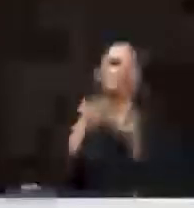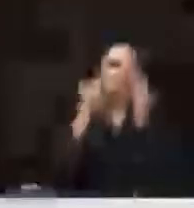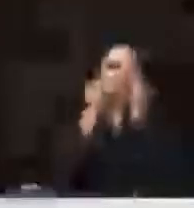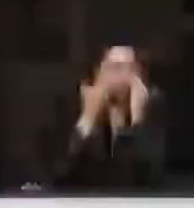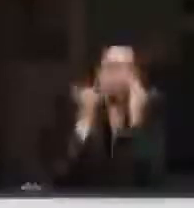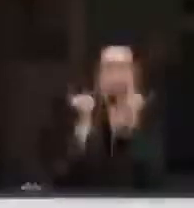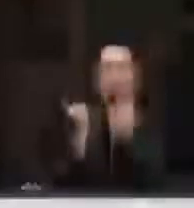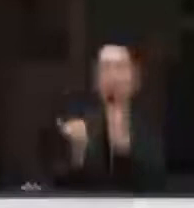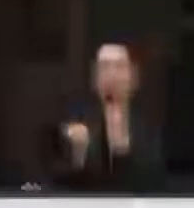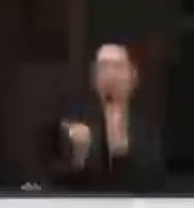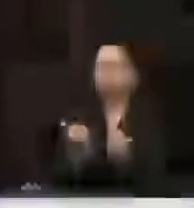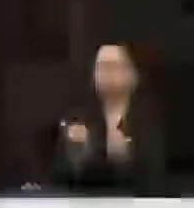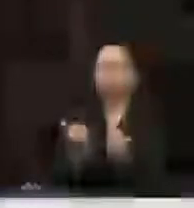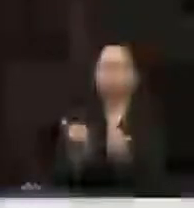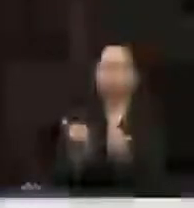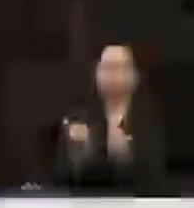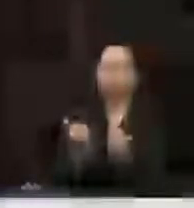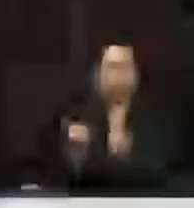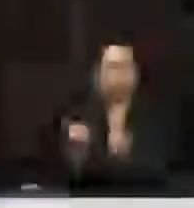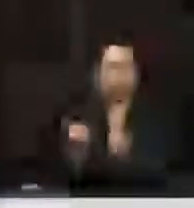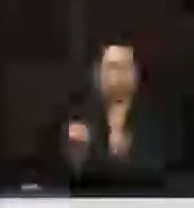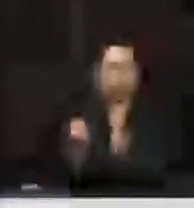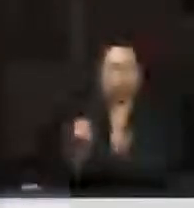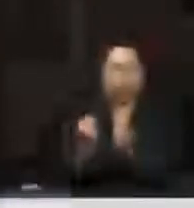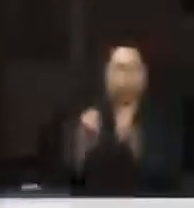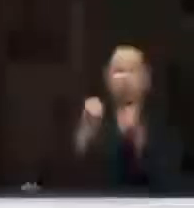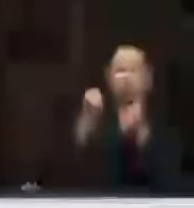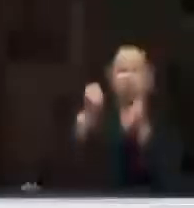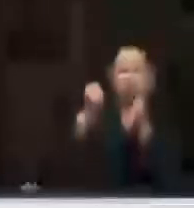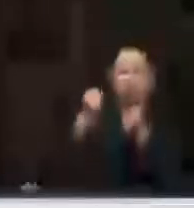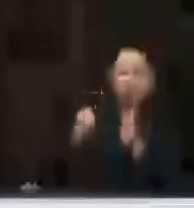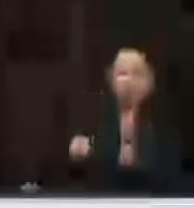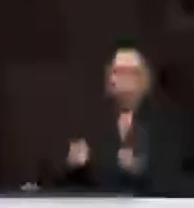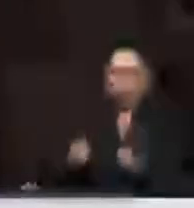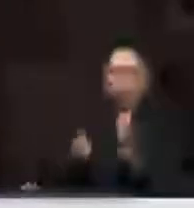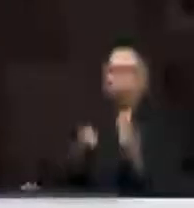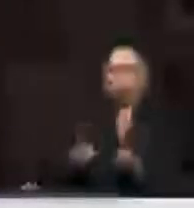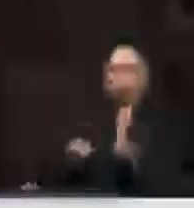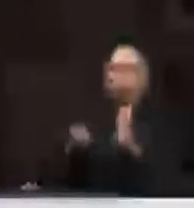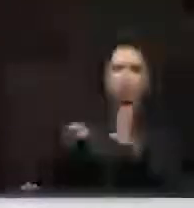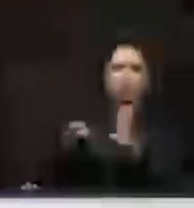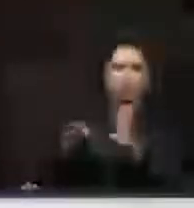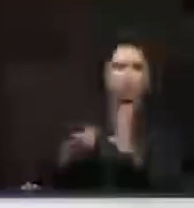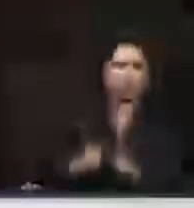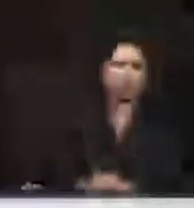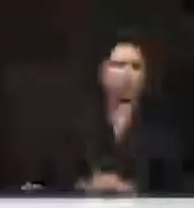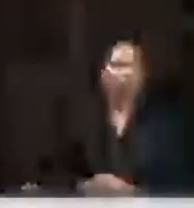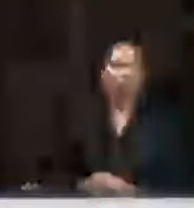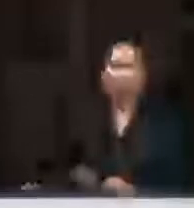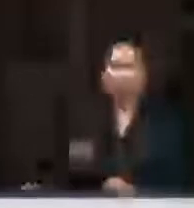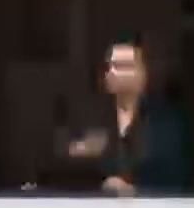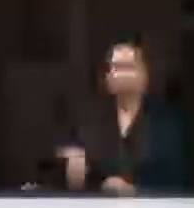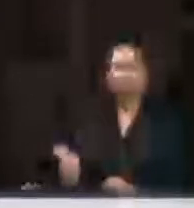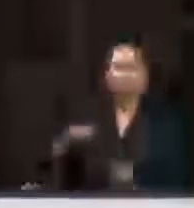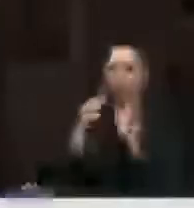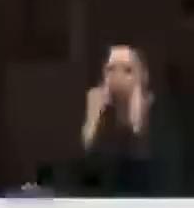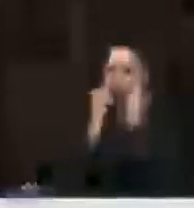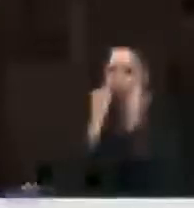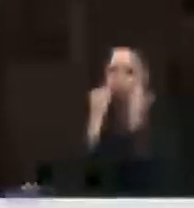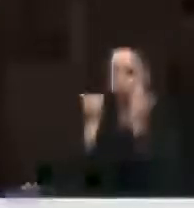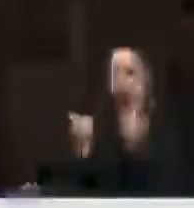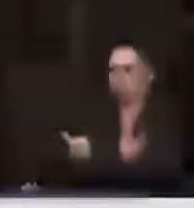reconhecendo a necessidade de fortalecimento dessa luta. É preciso fazer com que a